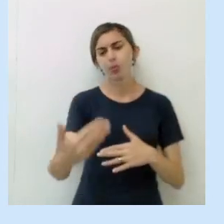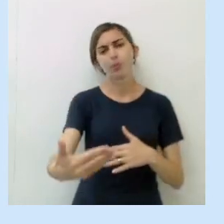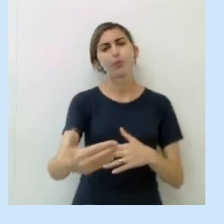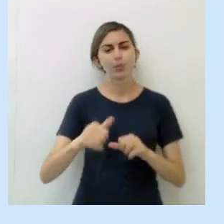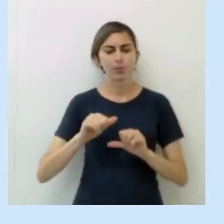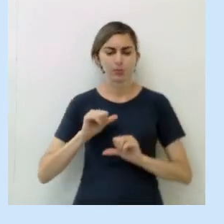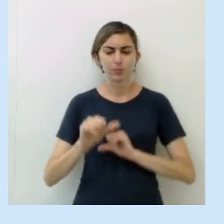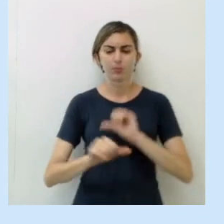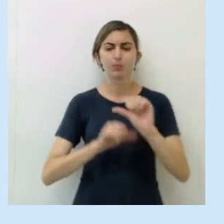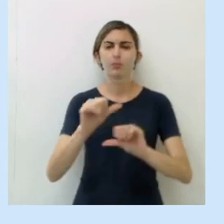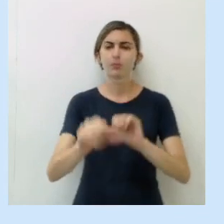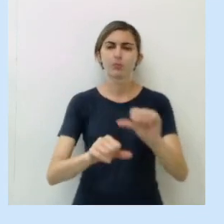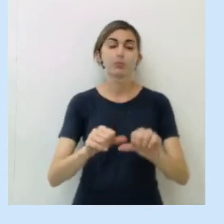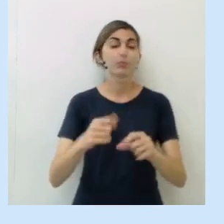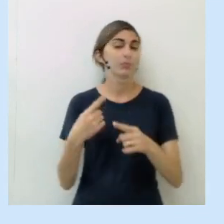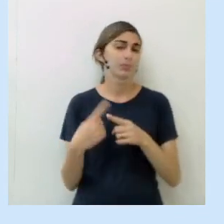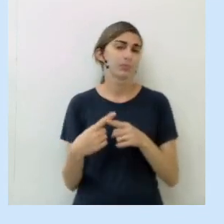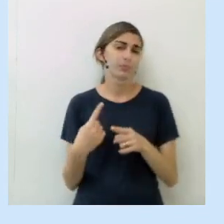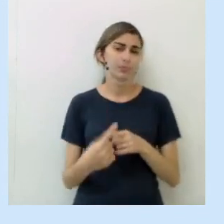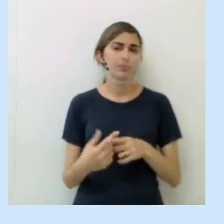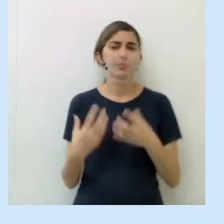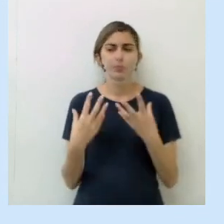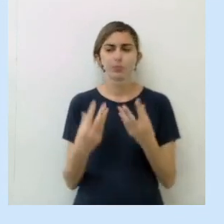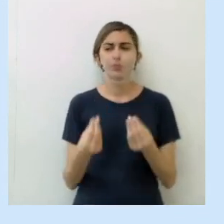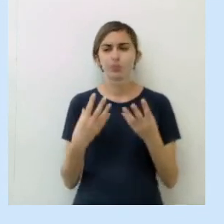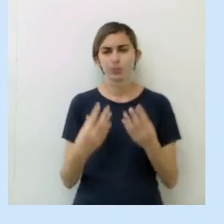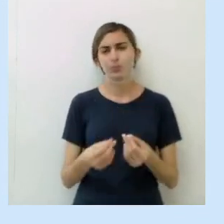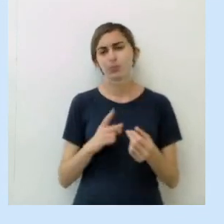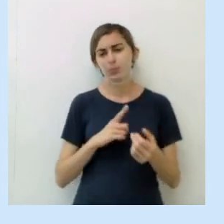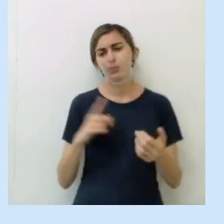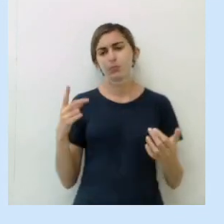essas mudanças aí, porque muitas